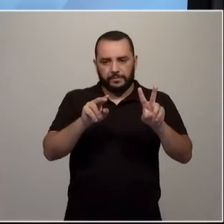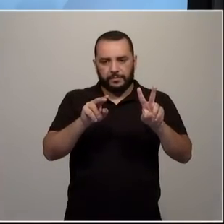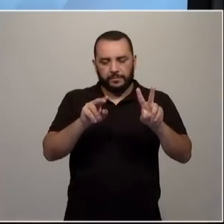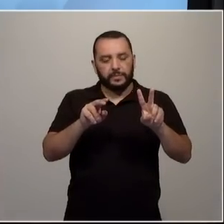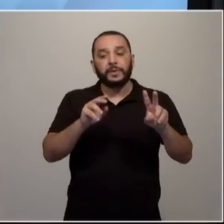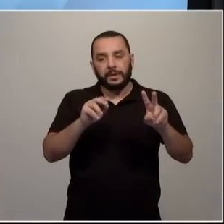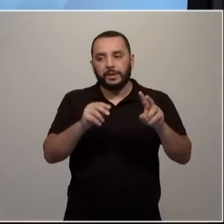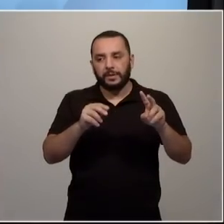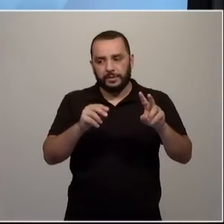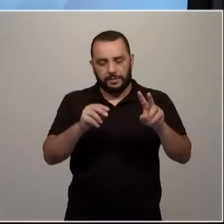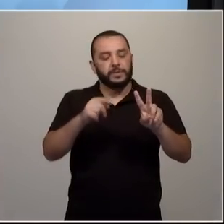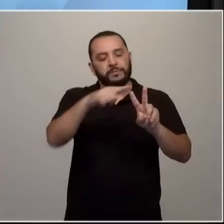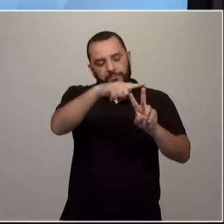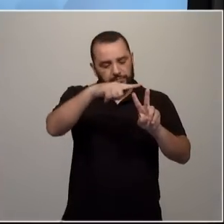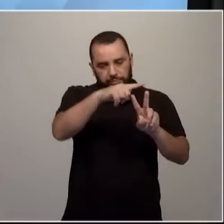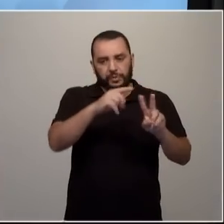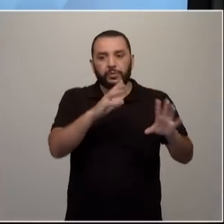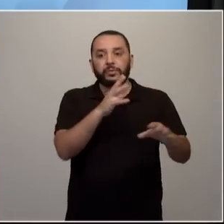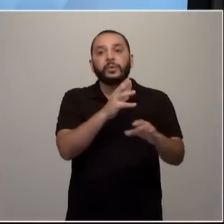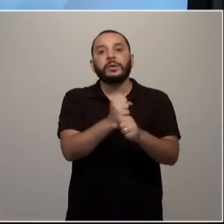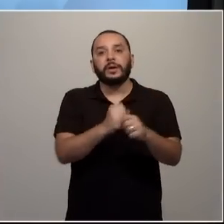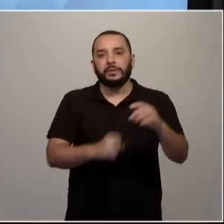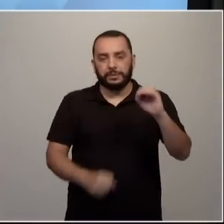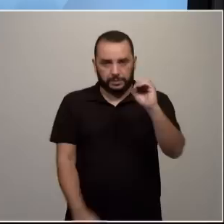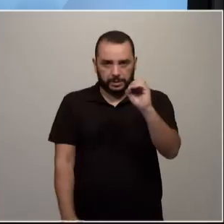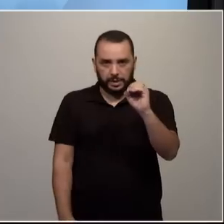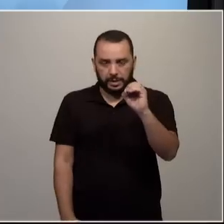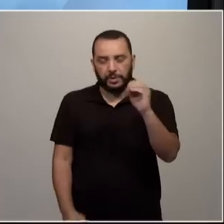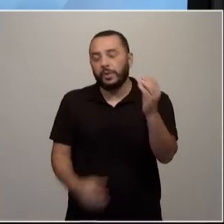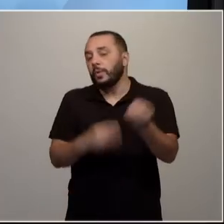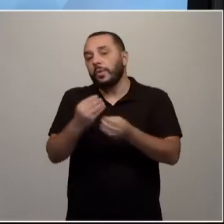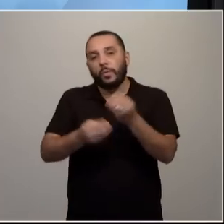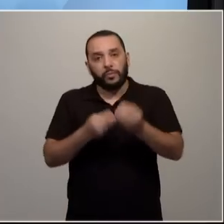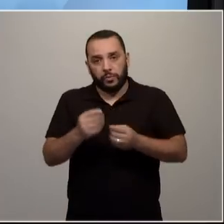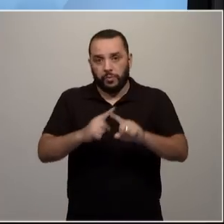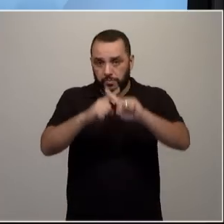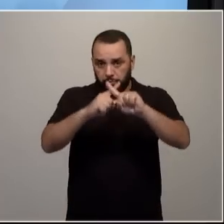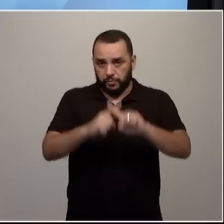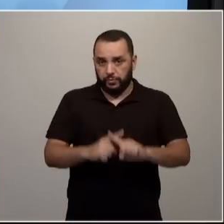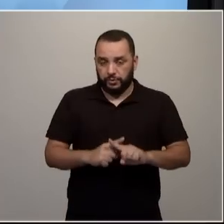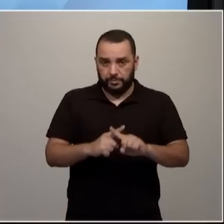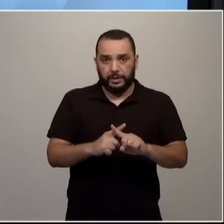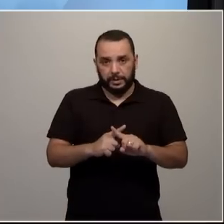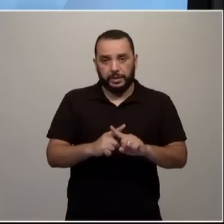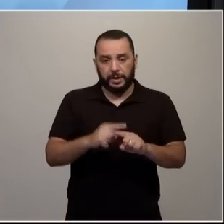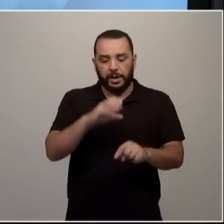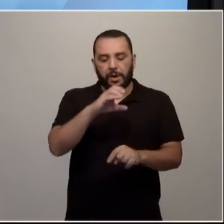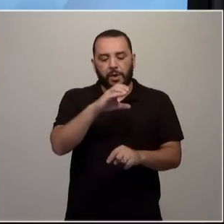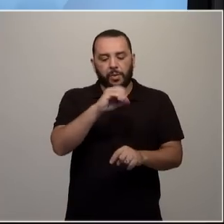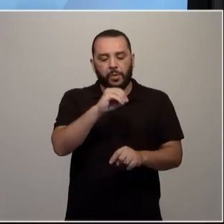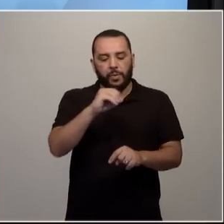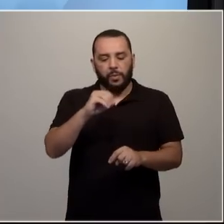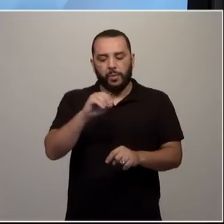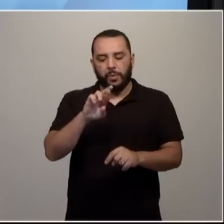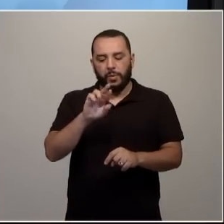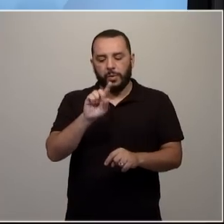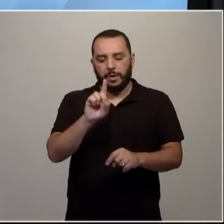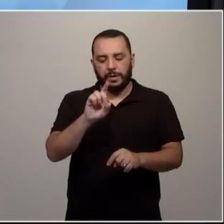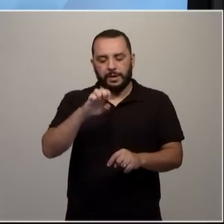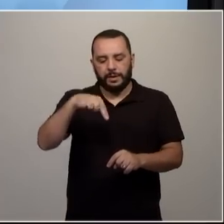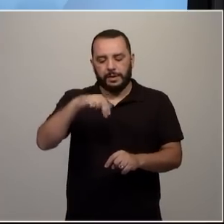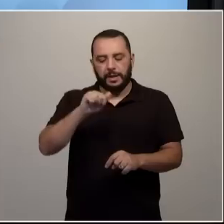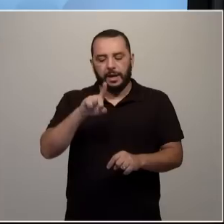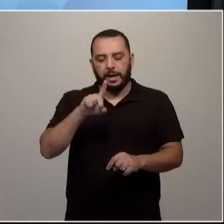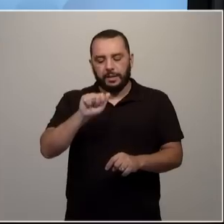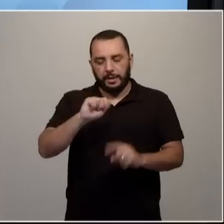situações comuns, como é que a gente faz o produto escalar? A gente multiplica as coordenadas e soma, que também é uma maneira